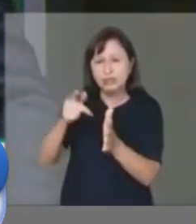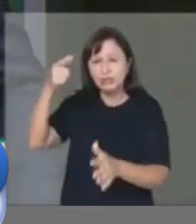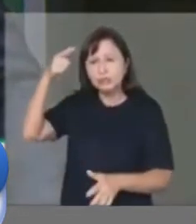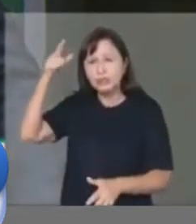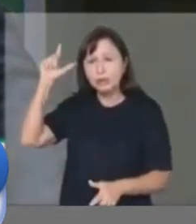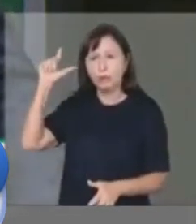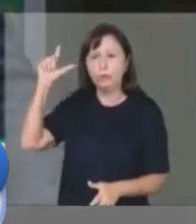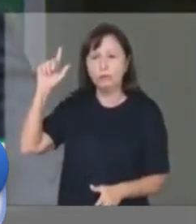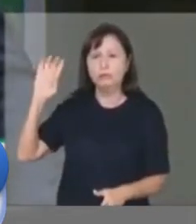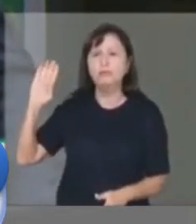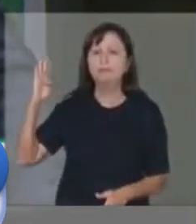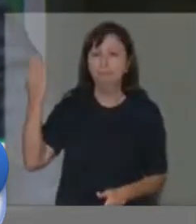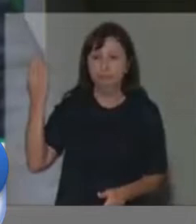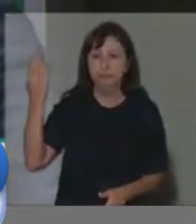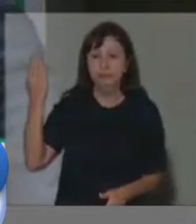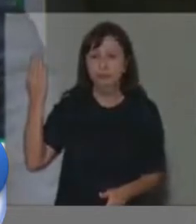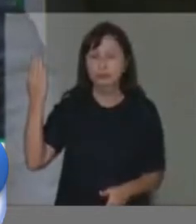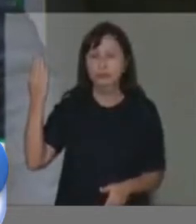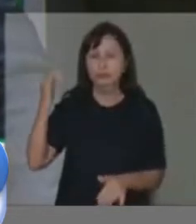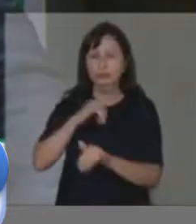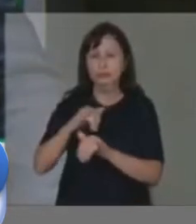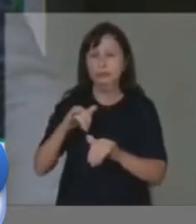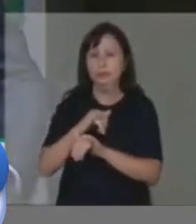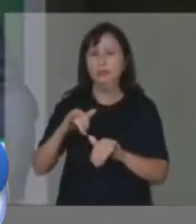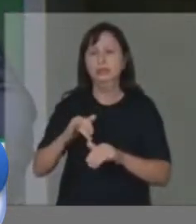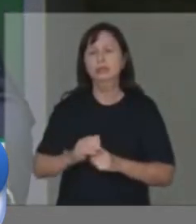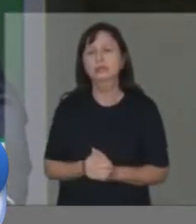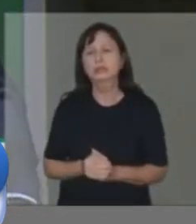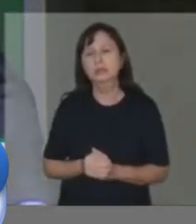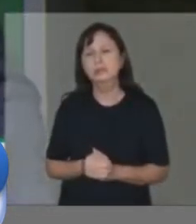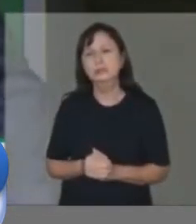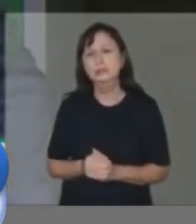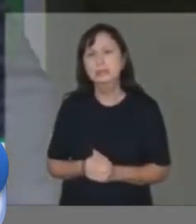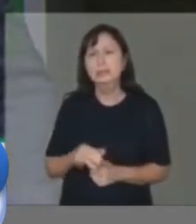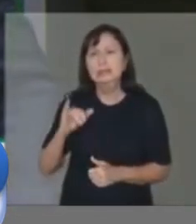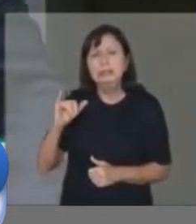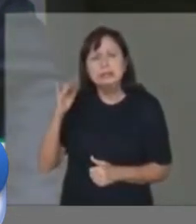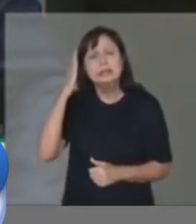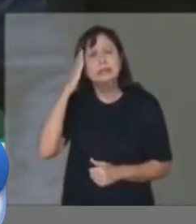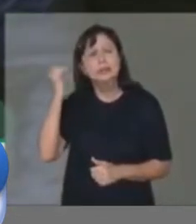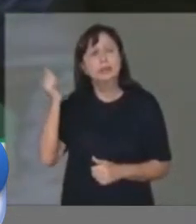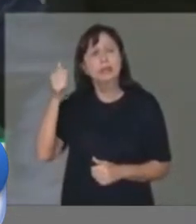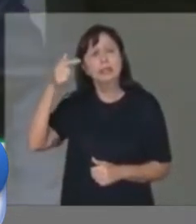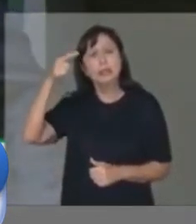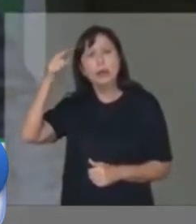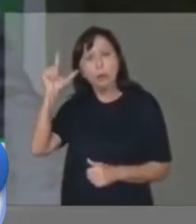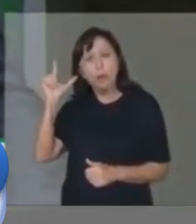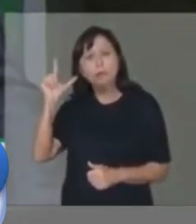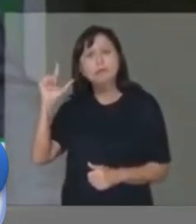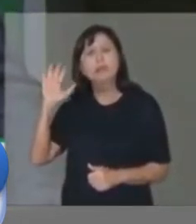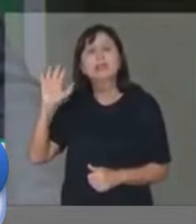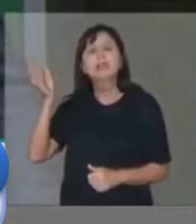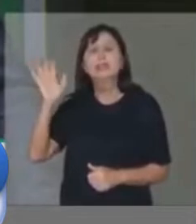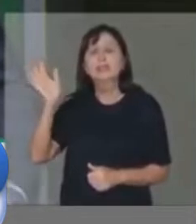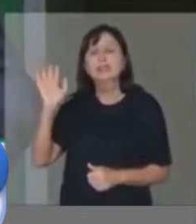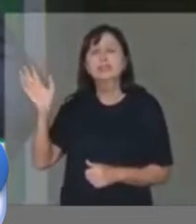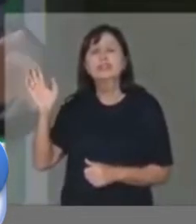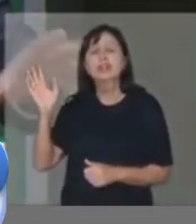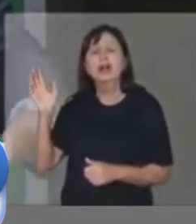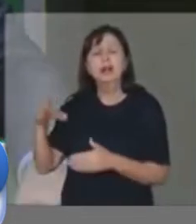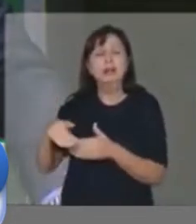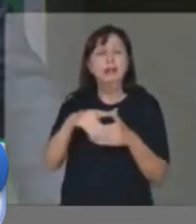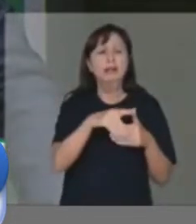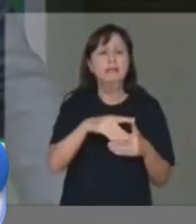news sendo divulgada, eu já teria até levado ontem mesmo para a CPMI. Há algum